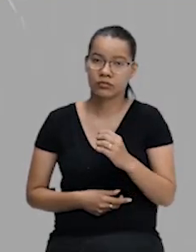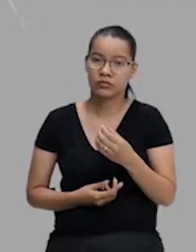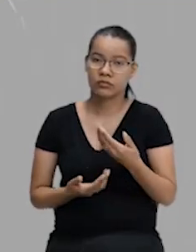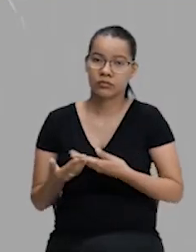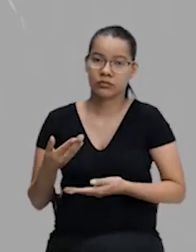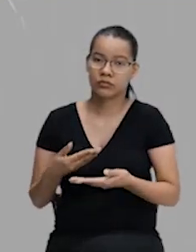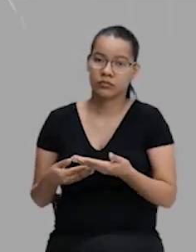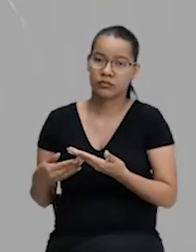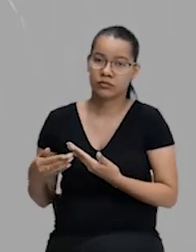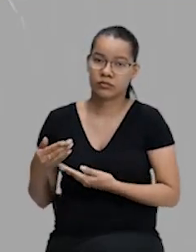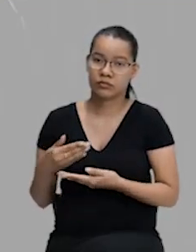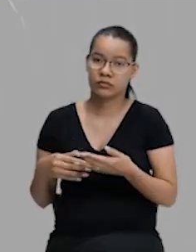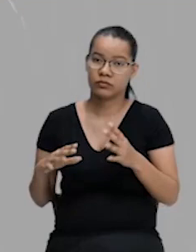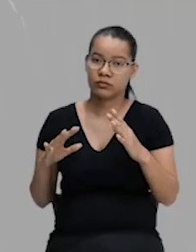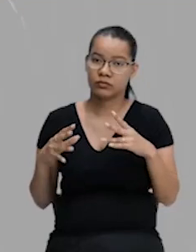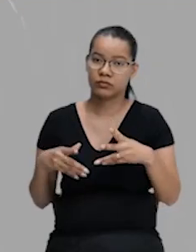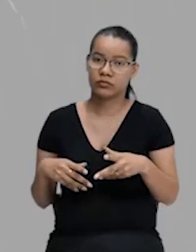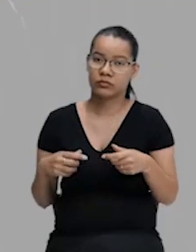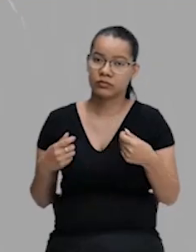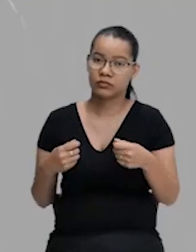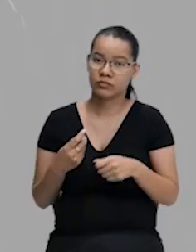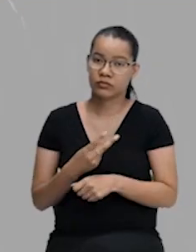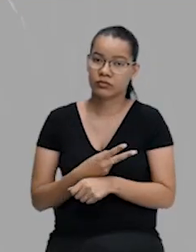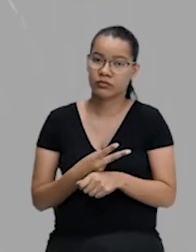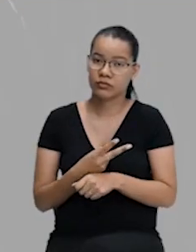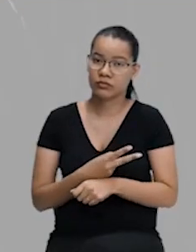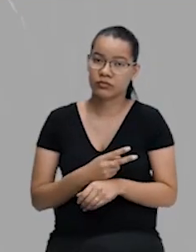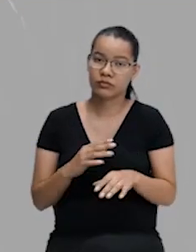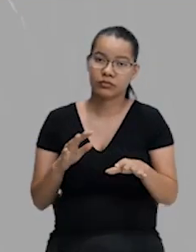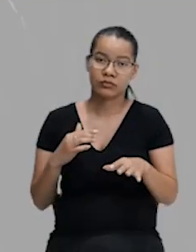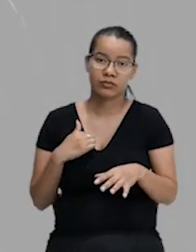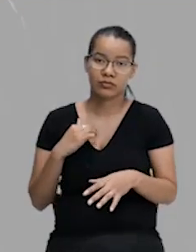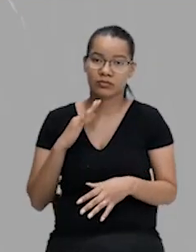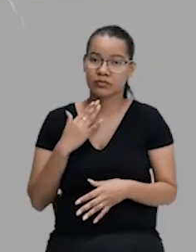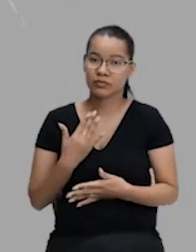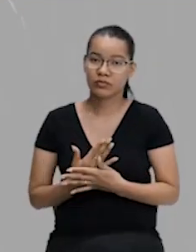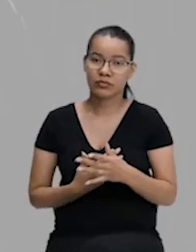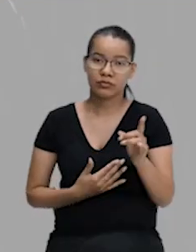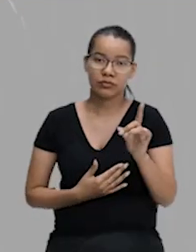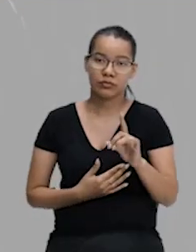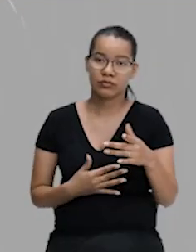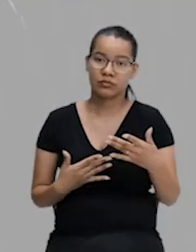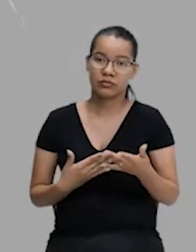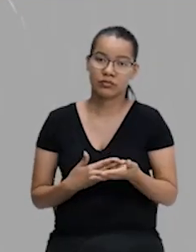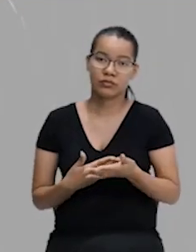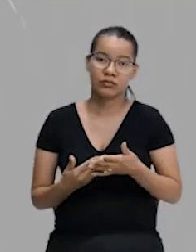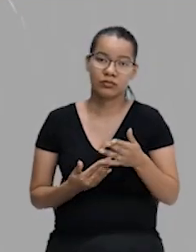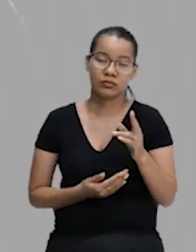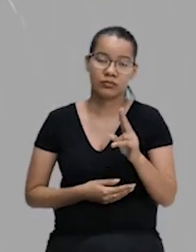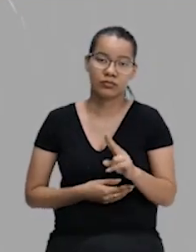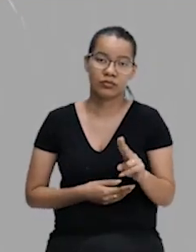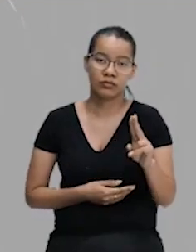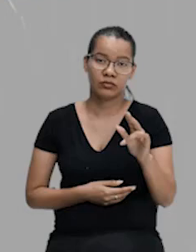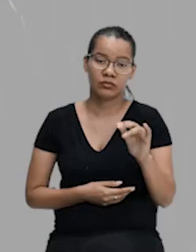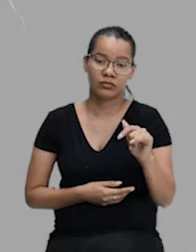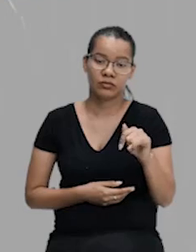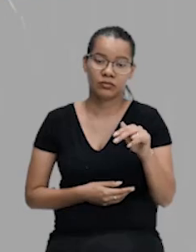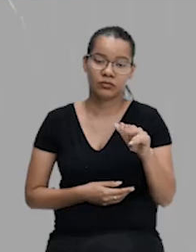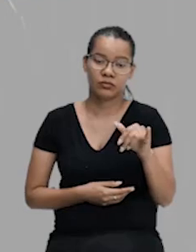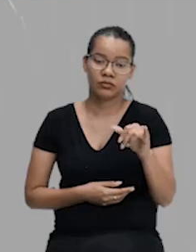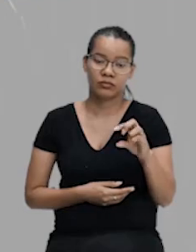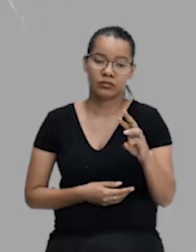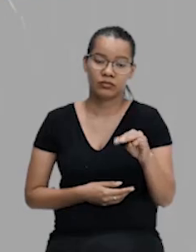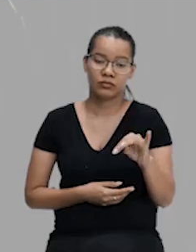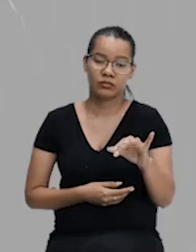satisfazer toda essa necessidade, toda essa procura? Acredito que não. Aí entra a química com